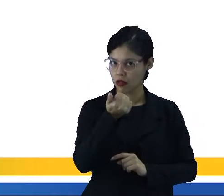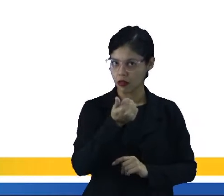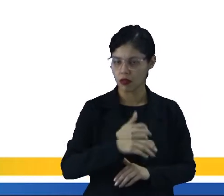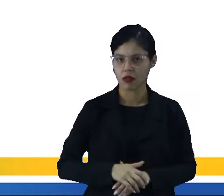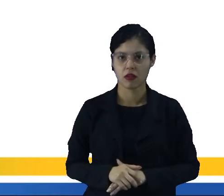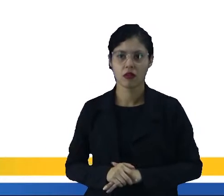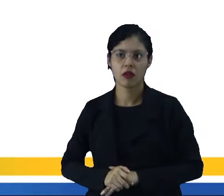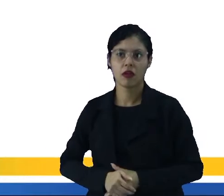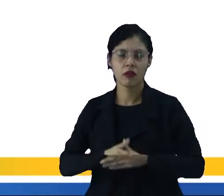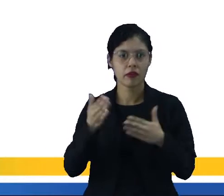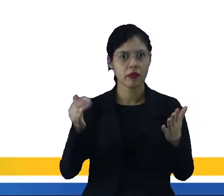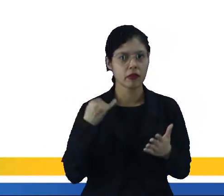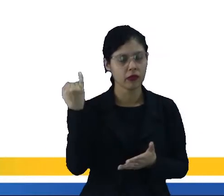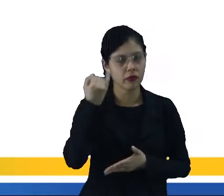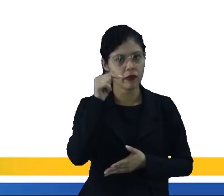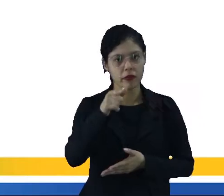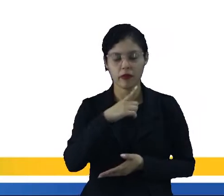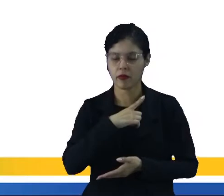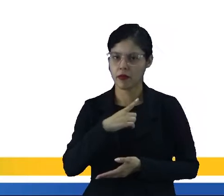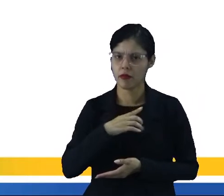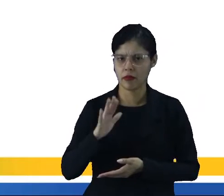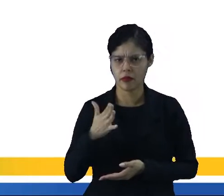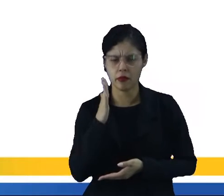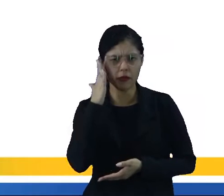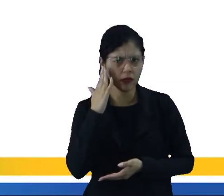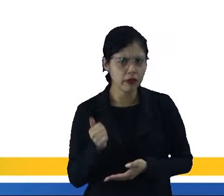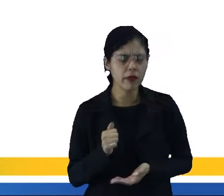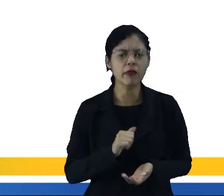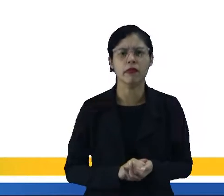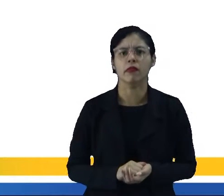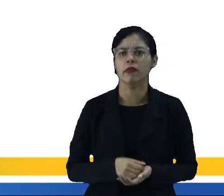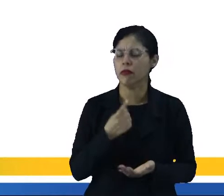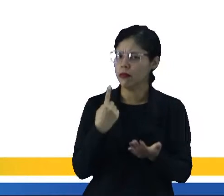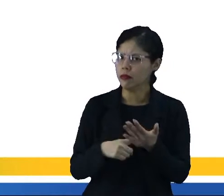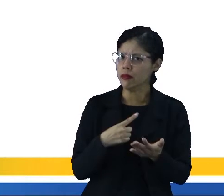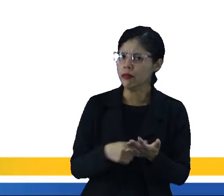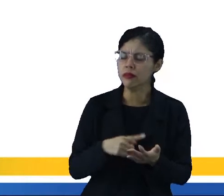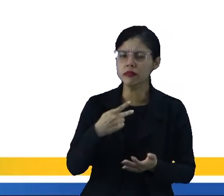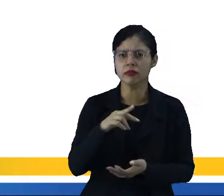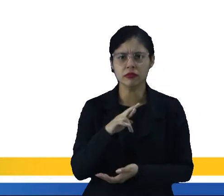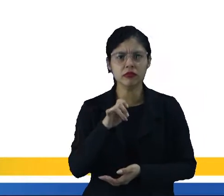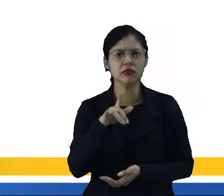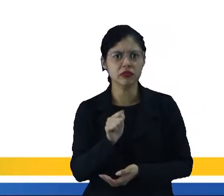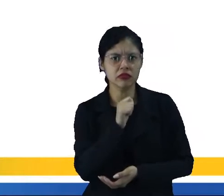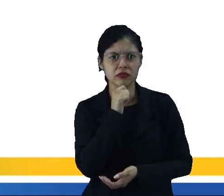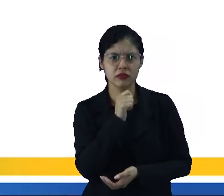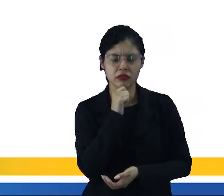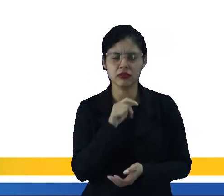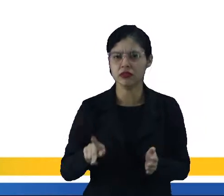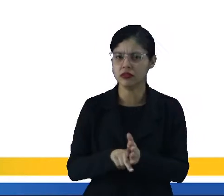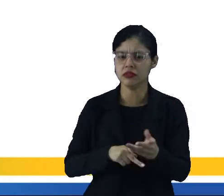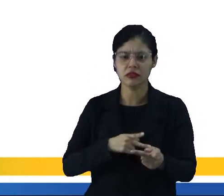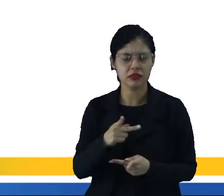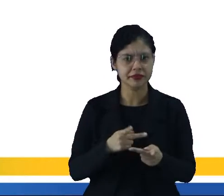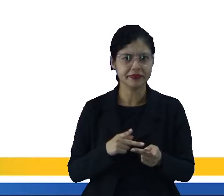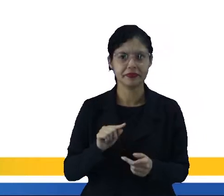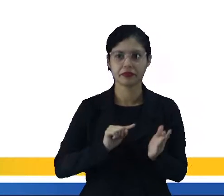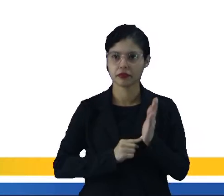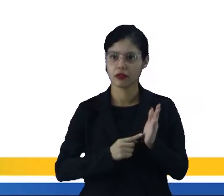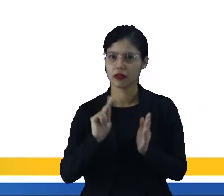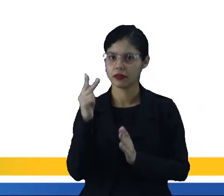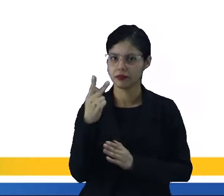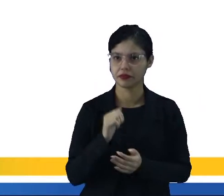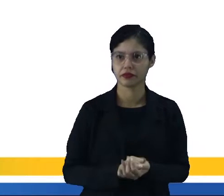então é importante que você tenha essa noção então considera esse polígono convexo contido em um plano em um ponto H que não